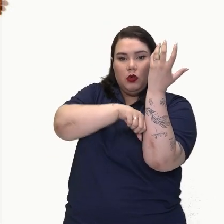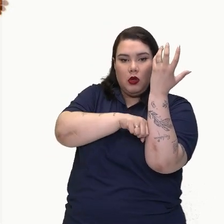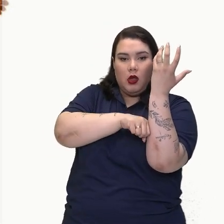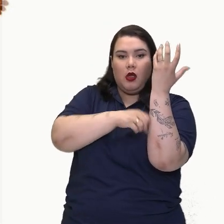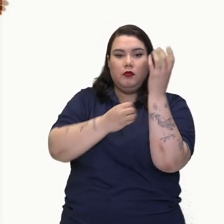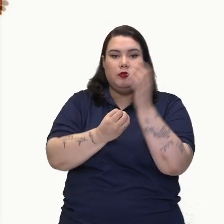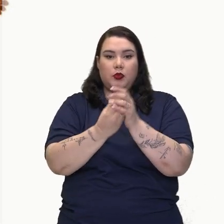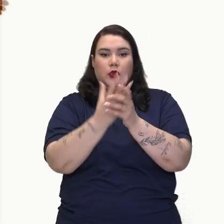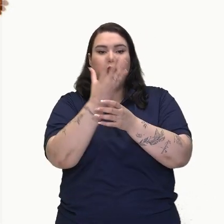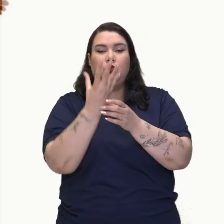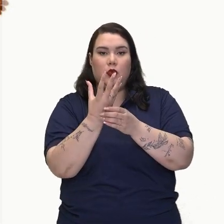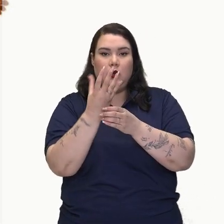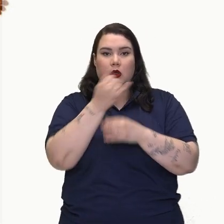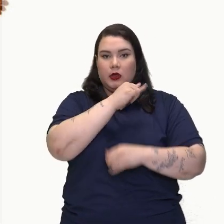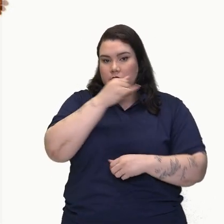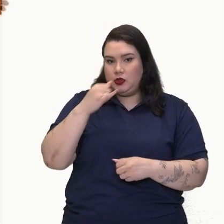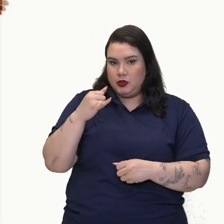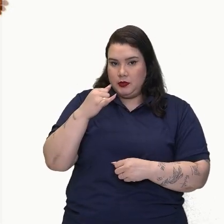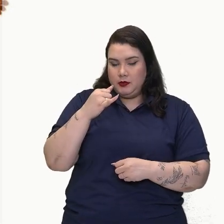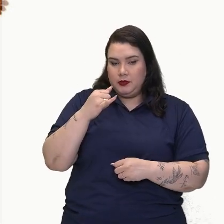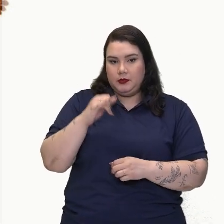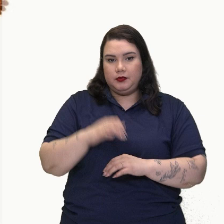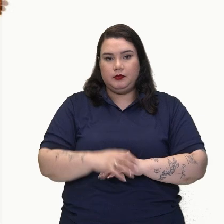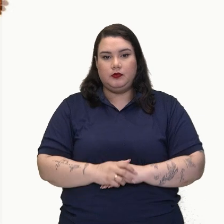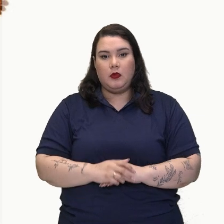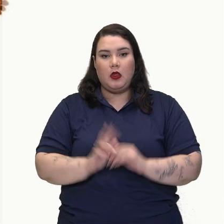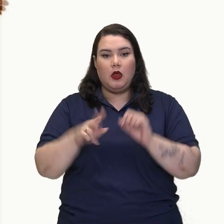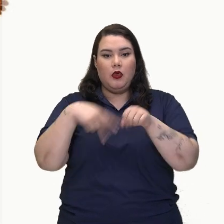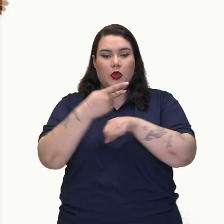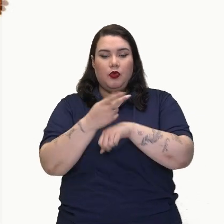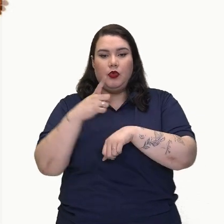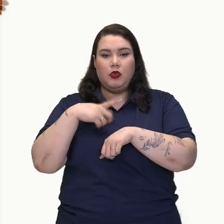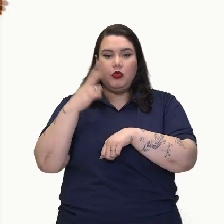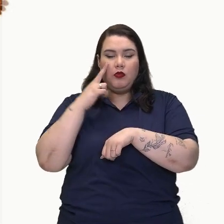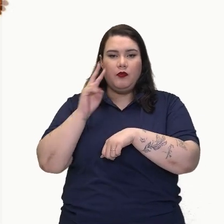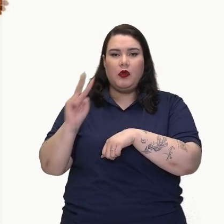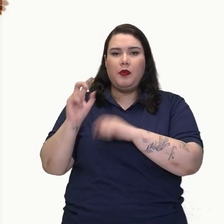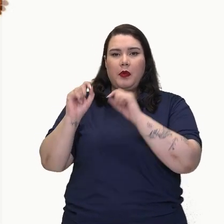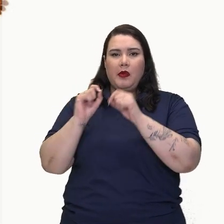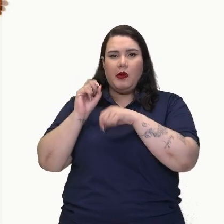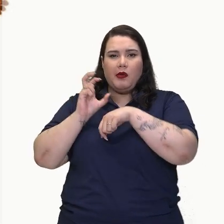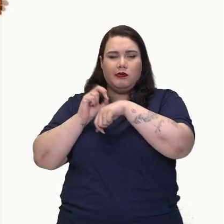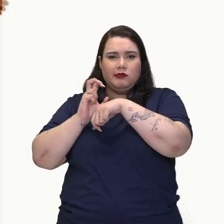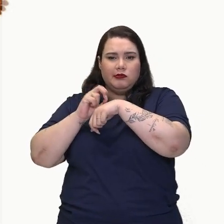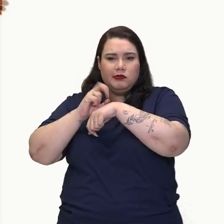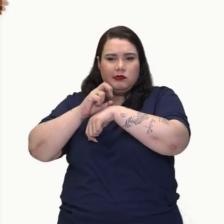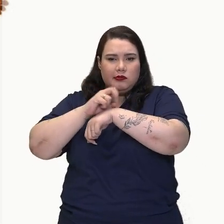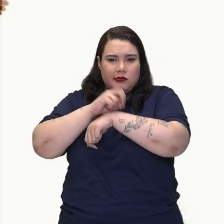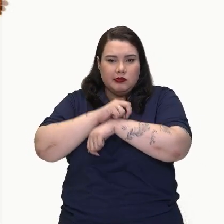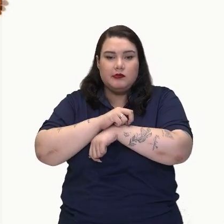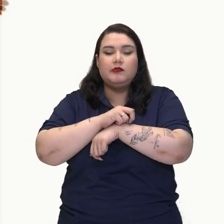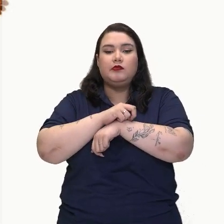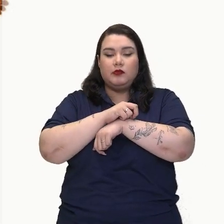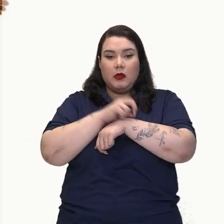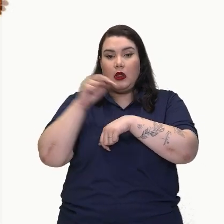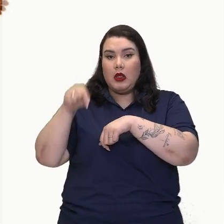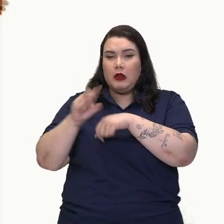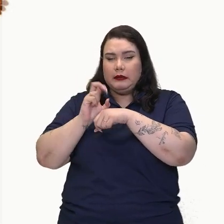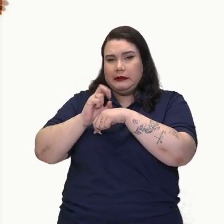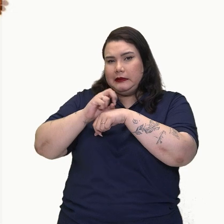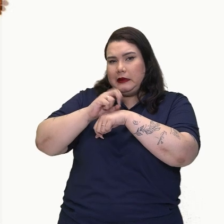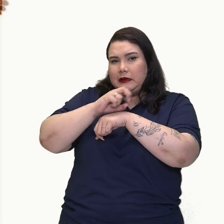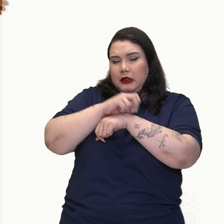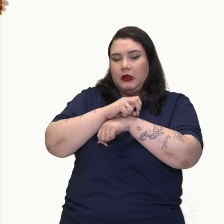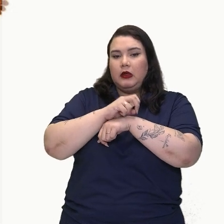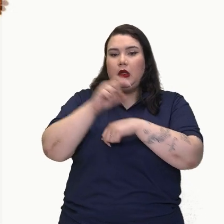Produzir, porque ela é um produtor. Logo em seguida, eu tenho aqui um besouro, né? Um inseto. Esse inseto, ele é o quê?